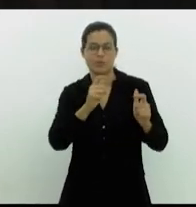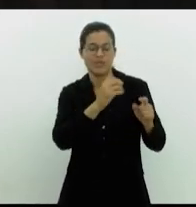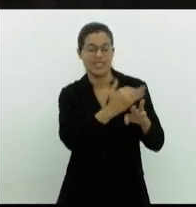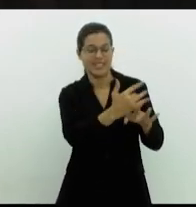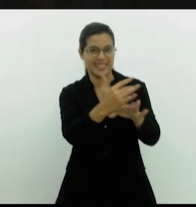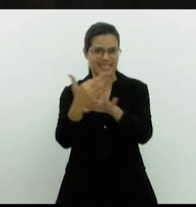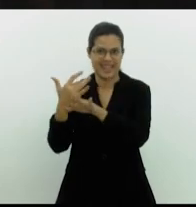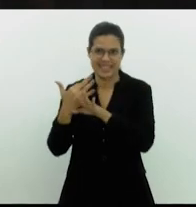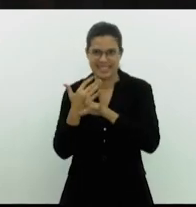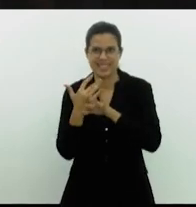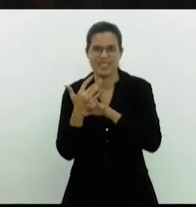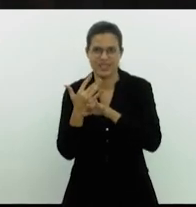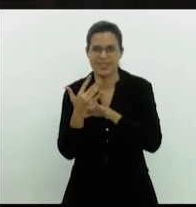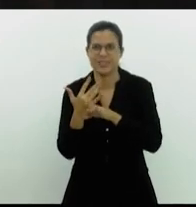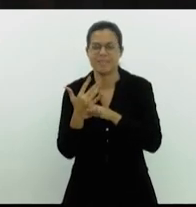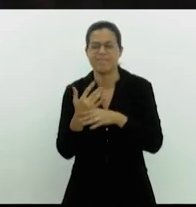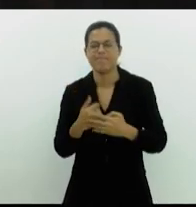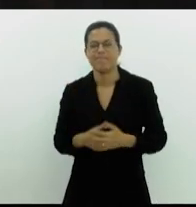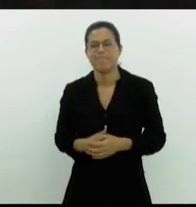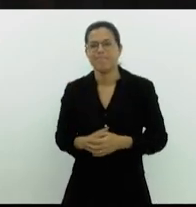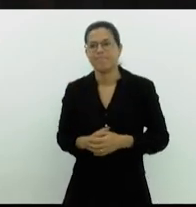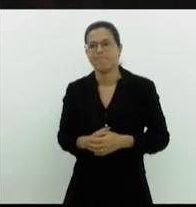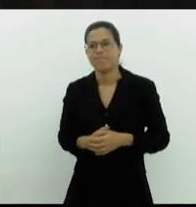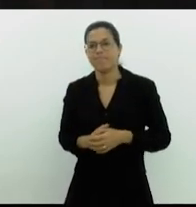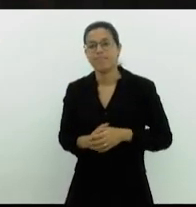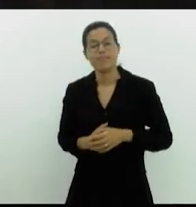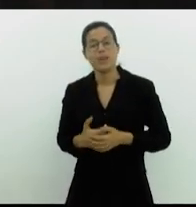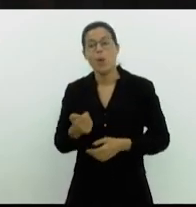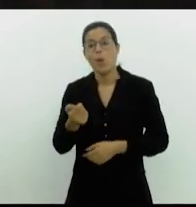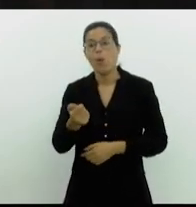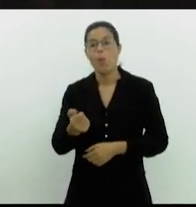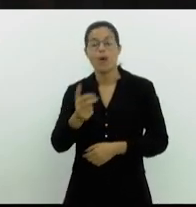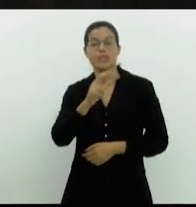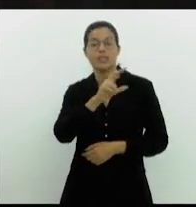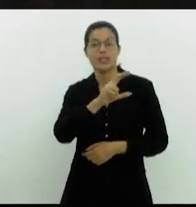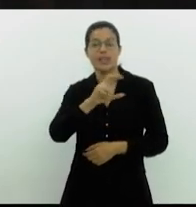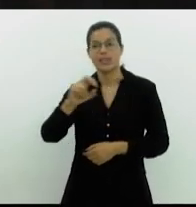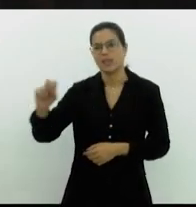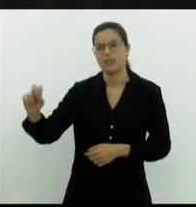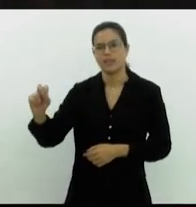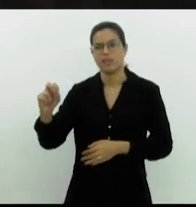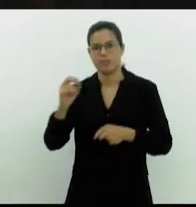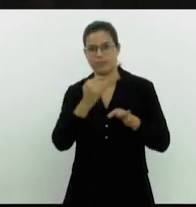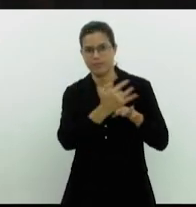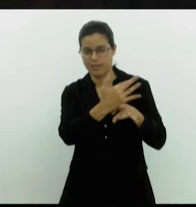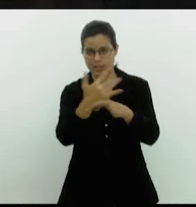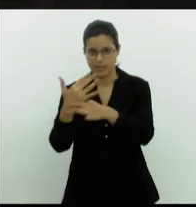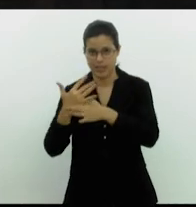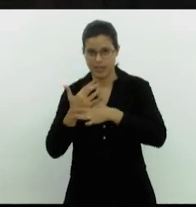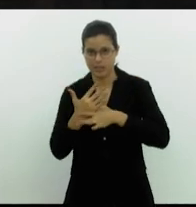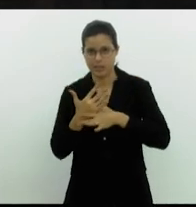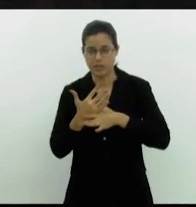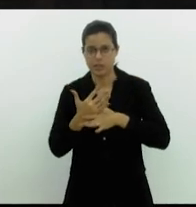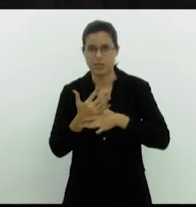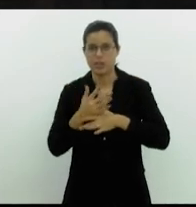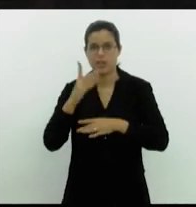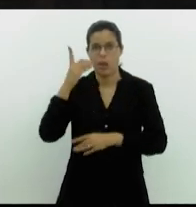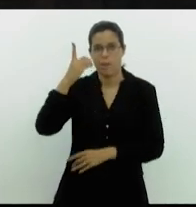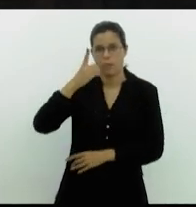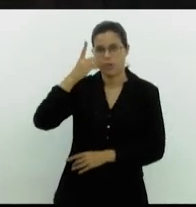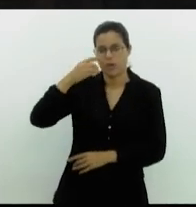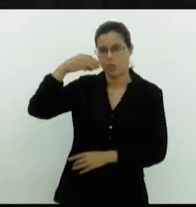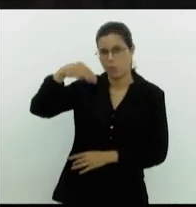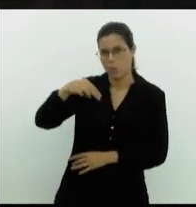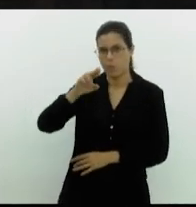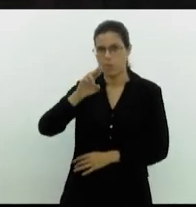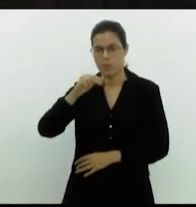Grande do Sul. E desses quase 500 municípios, deputado Munir e